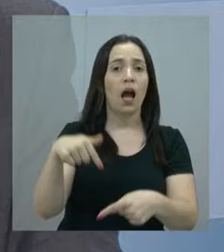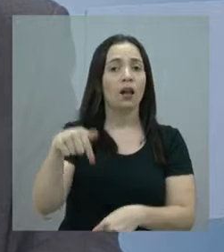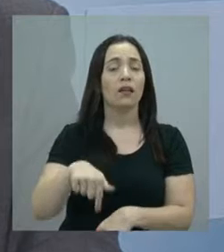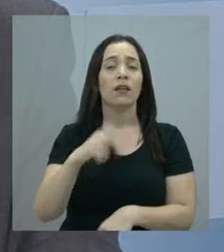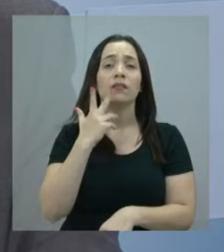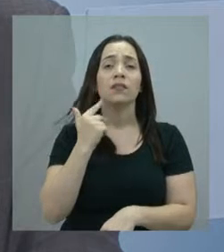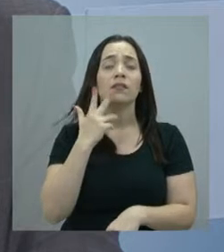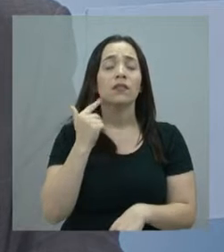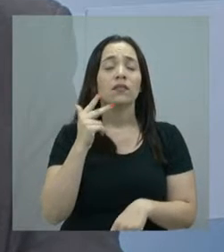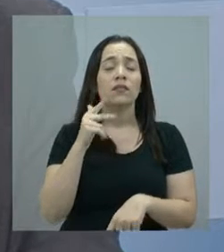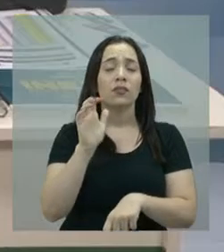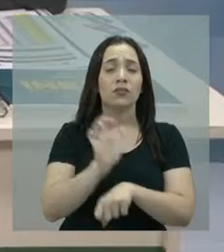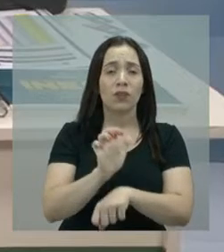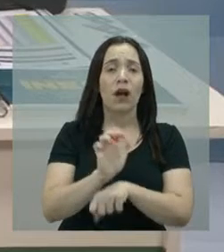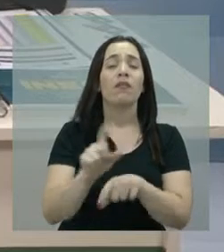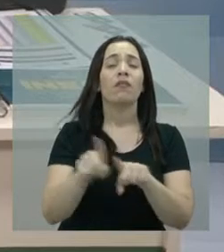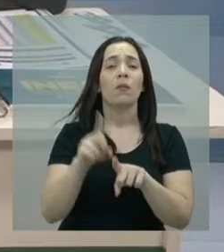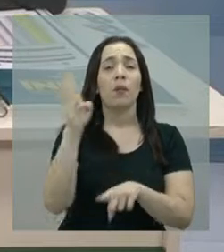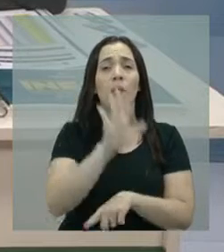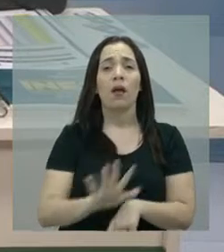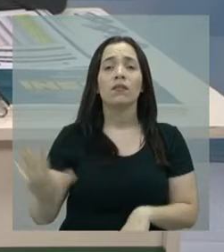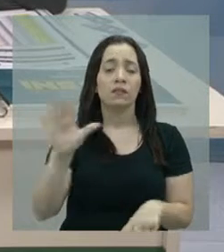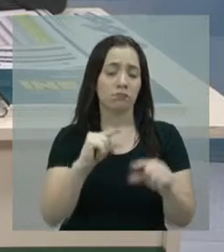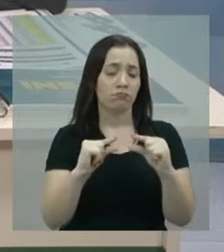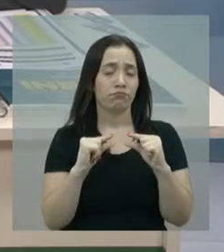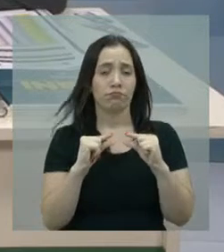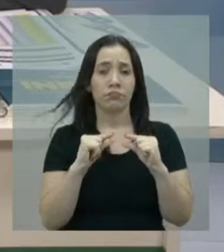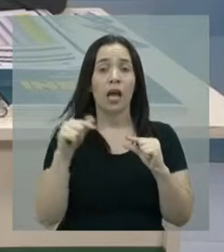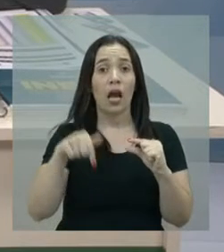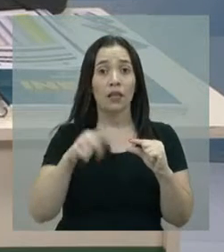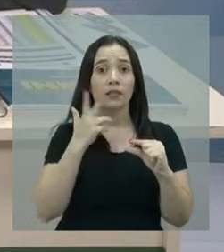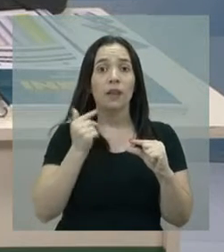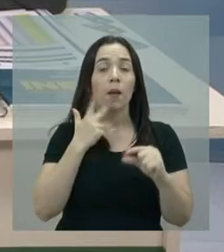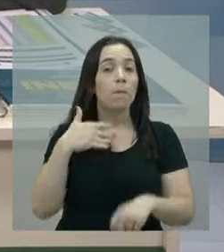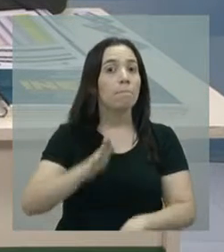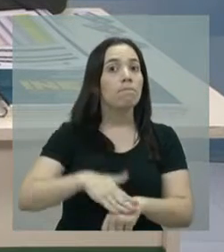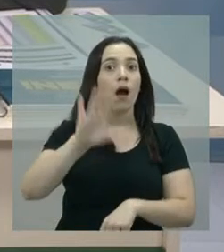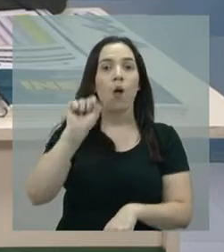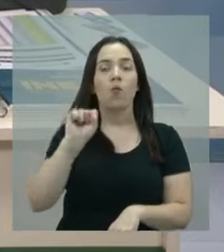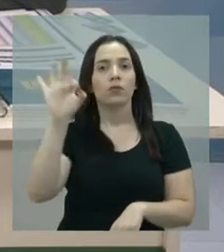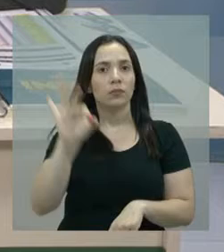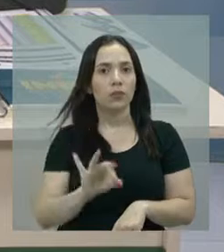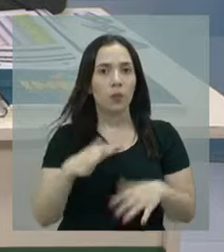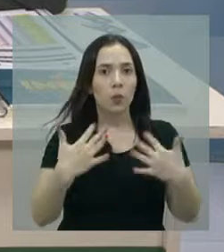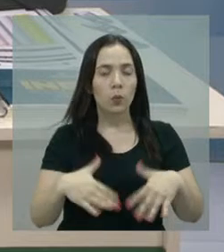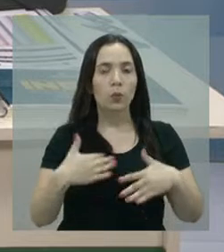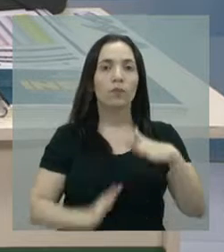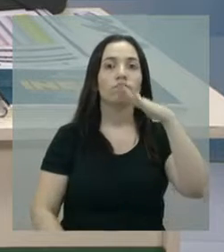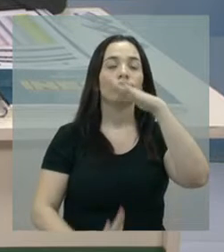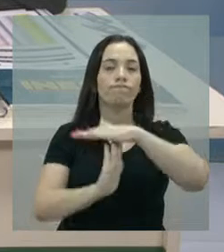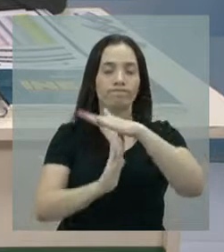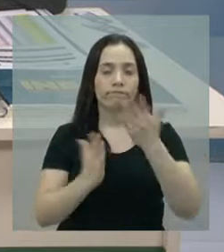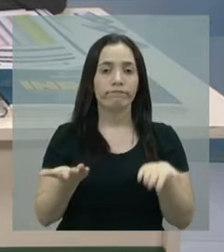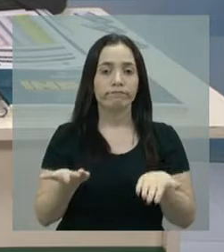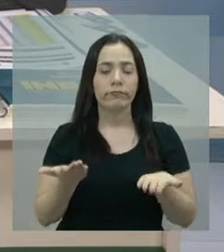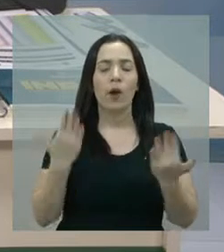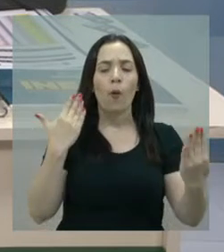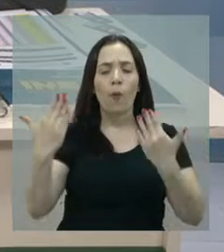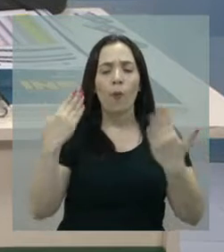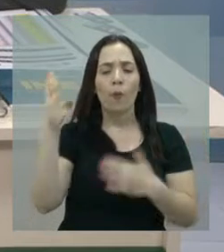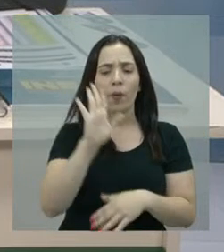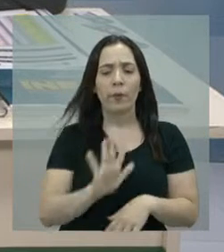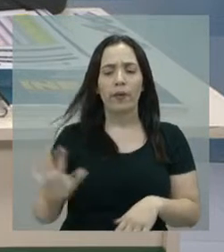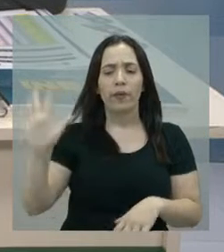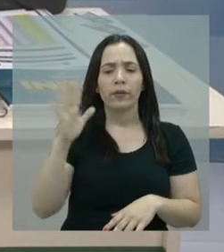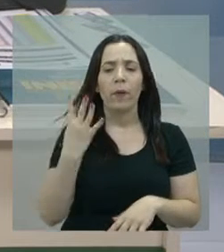O Ceará é o mais alto, 8%. 8%. O Ceará ele atinge a alíquota máxima, 8%, mas a média é em torno